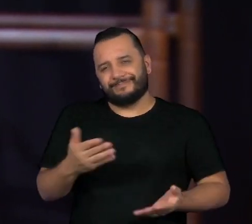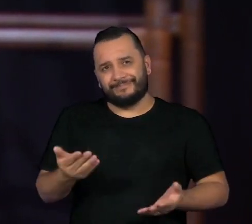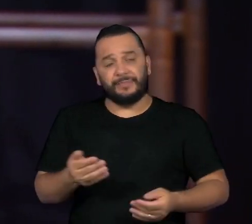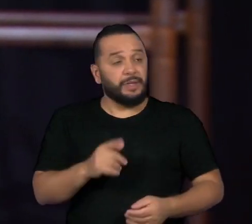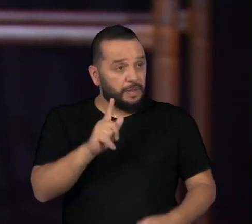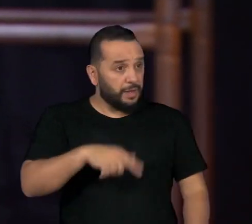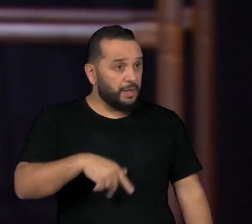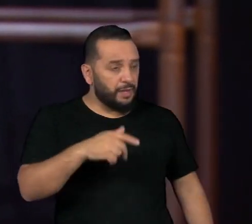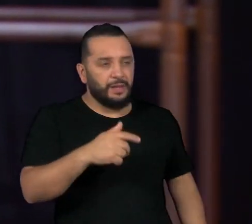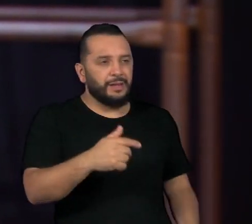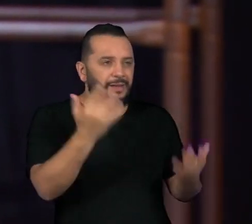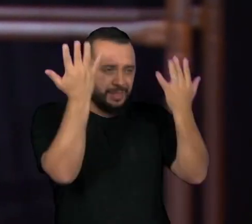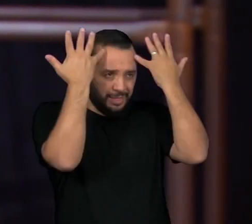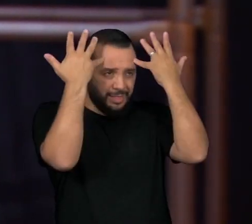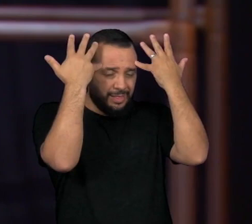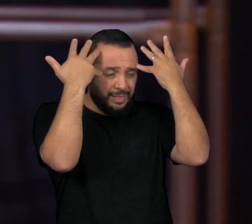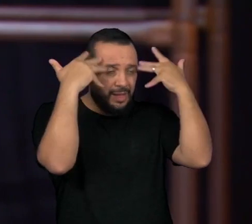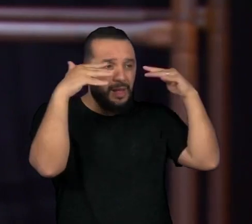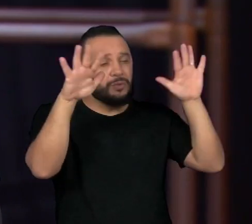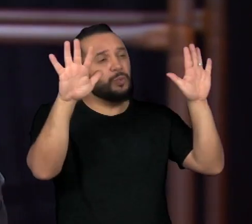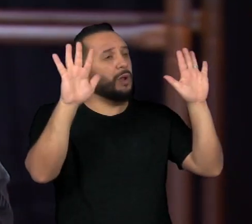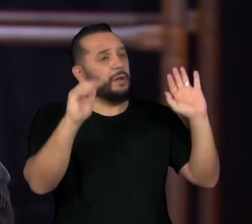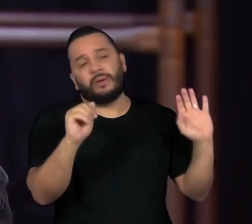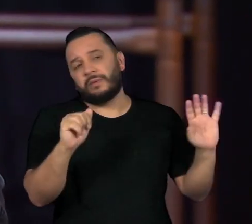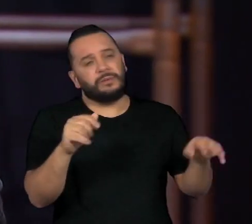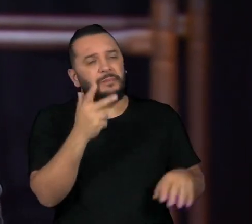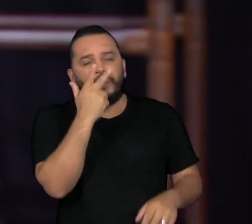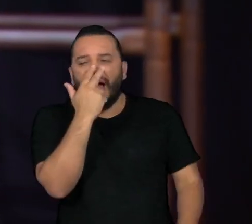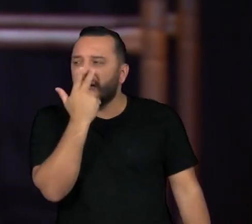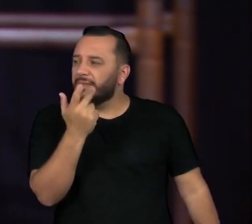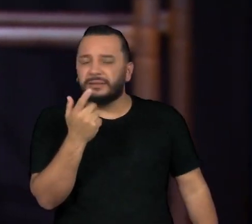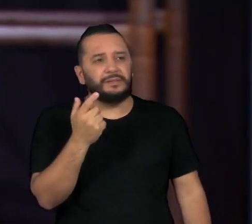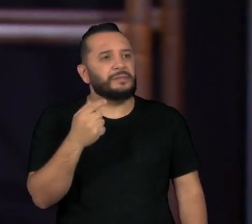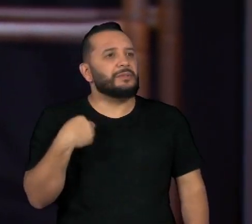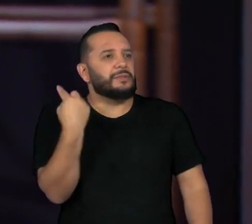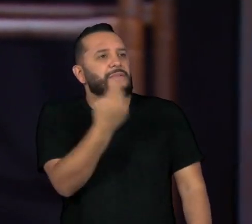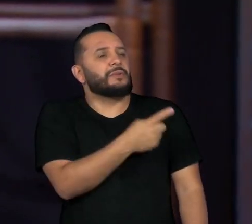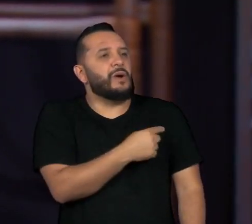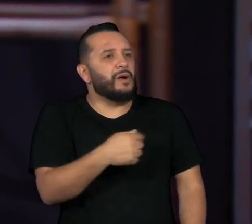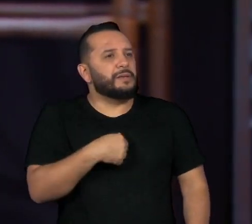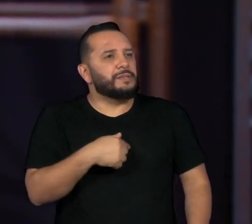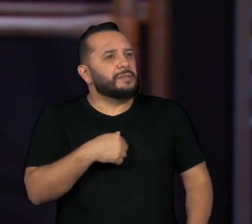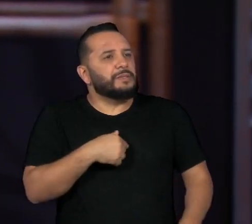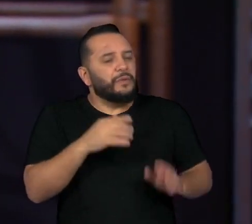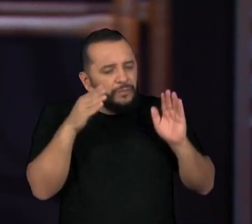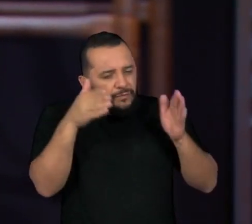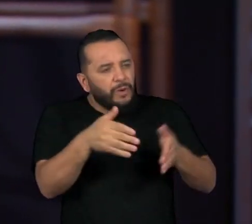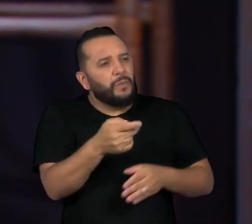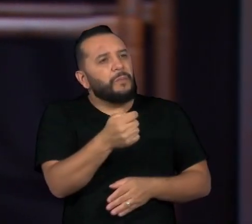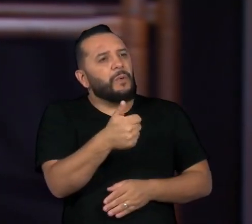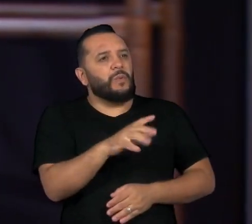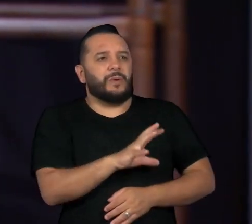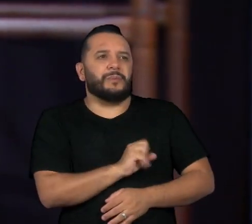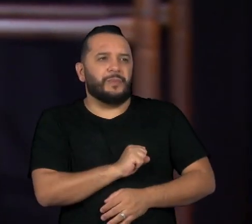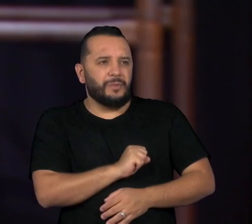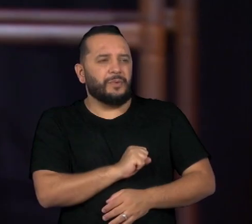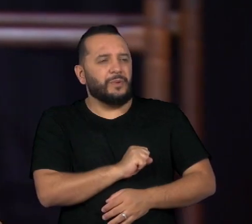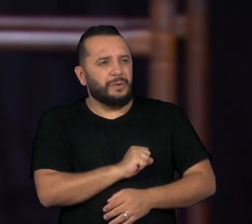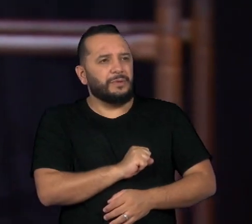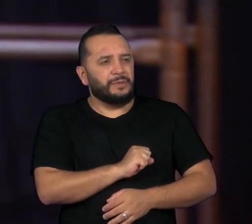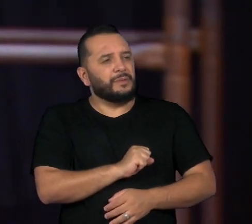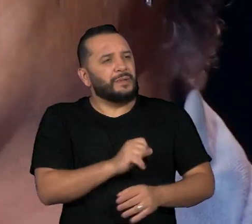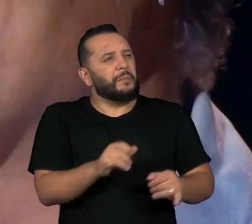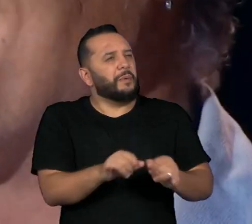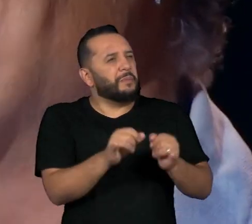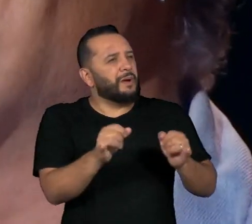mesmo, né? A gente se dedica pouco a algo que se fala há tanto tempo pois sobre o amor, né? Exato. Que bobeira que estamos